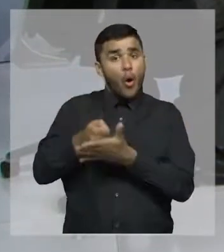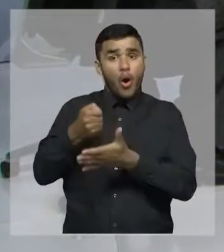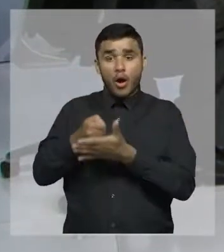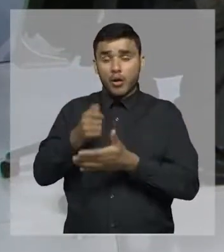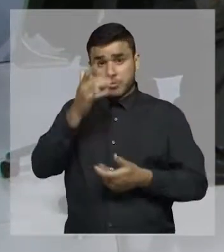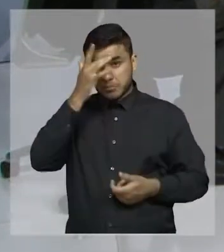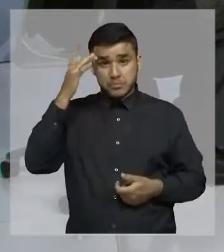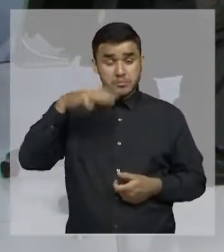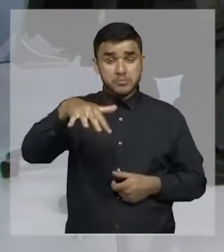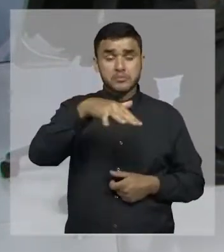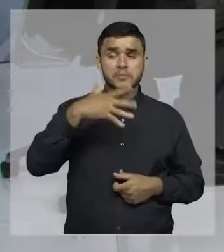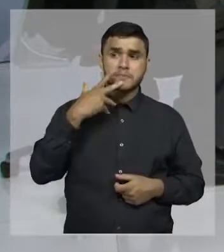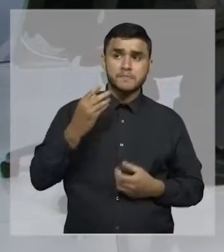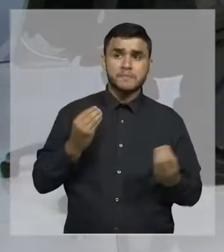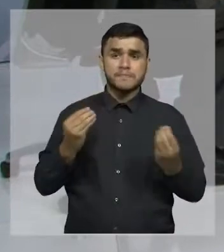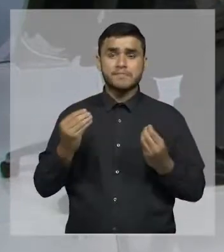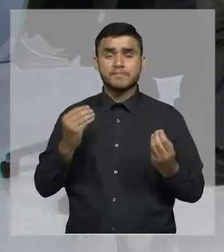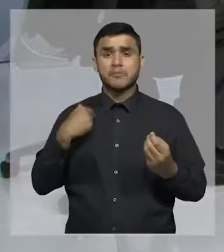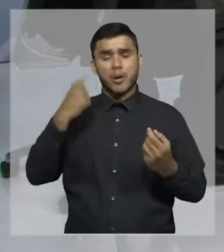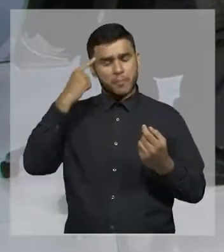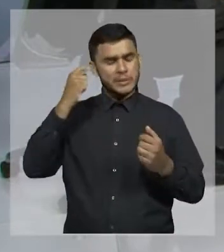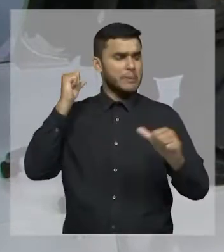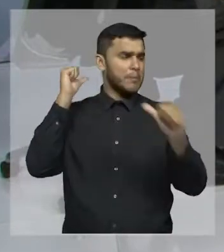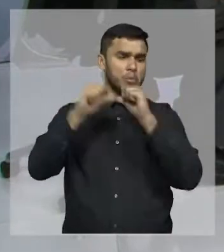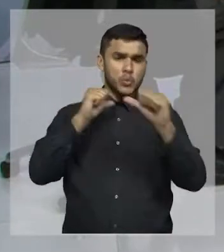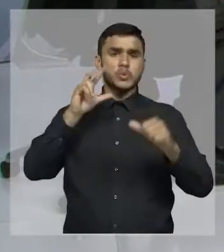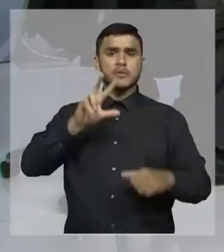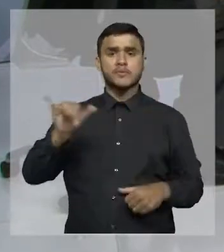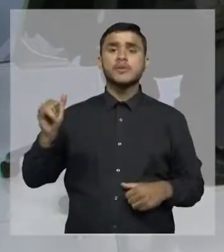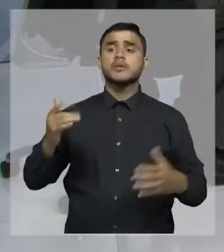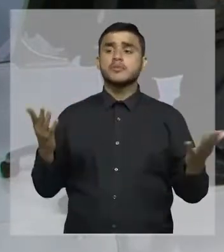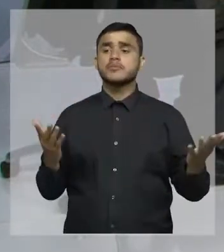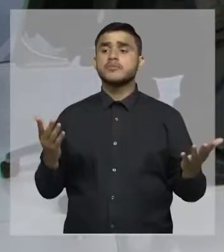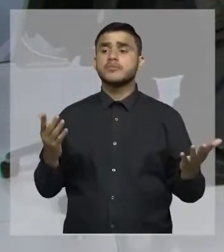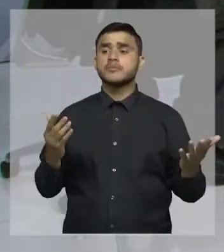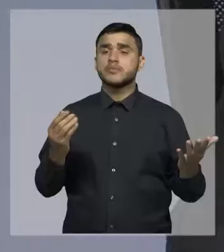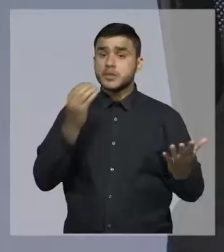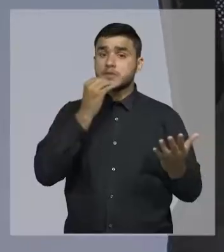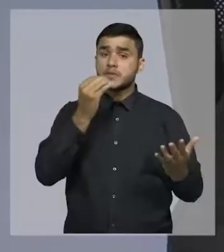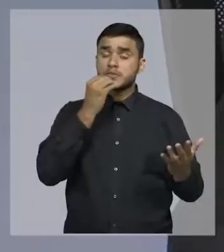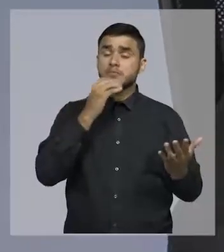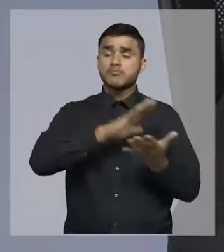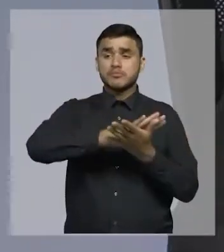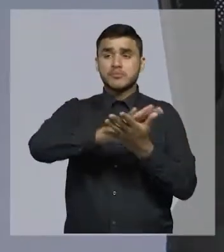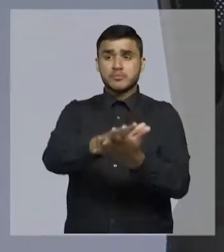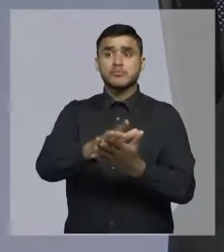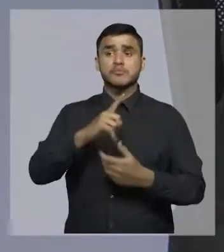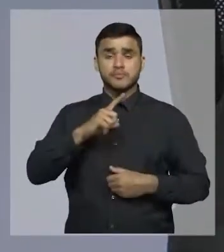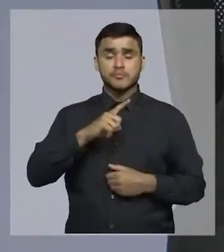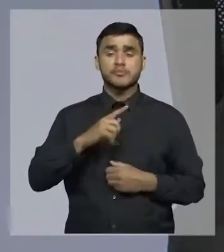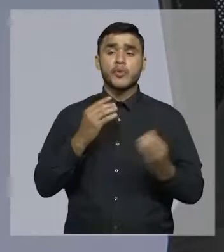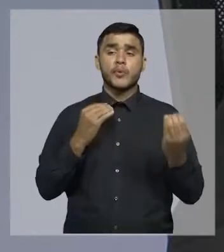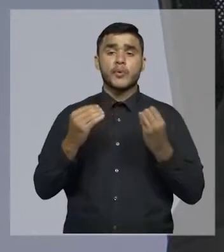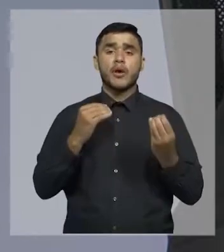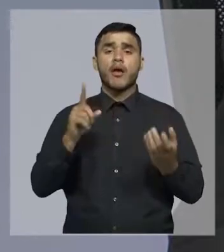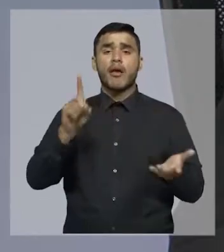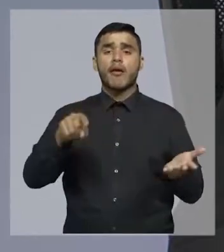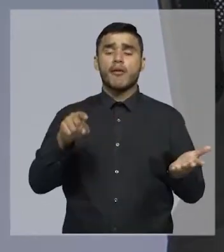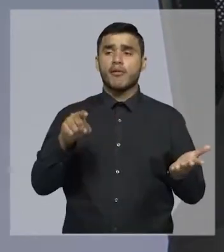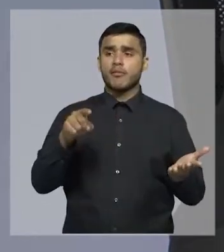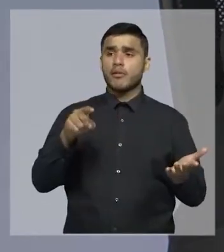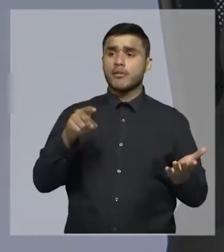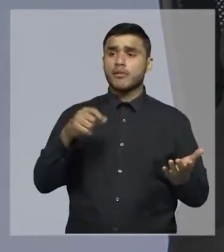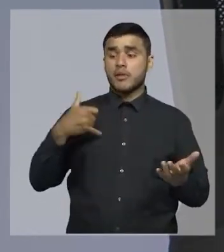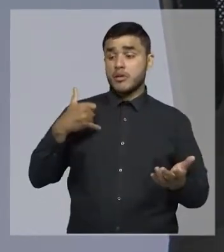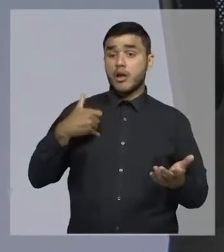poder de mudar de orientação e de caminho. Meu caro mestre Inclusive, Roberto, existe um preconceito contra questão de idade. Eu estou